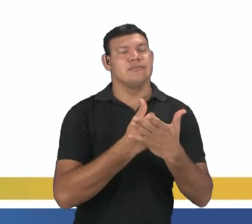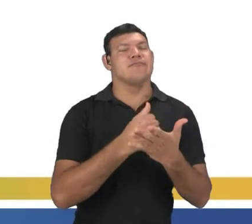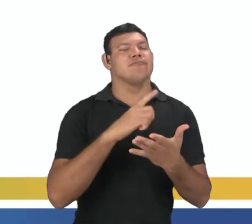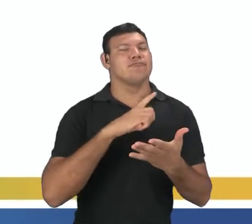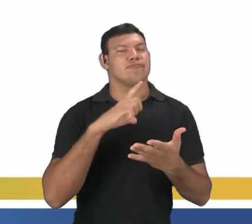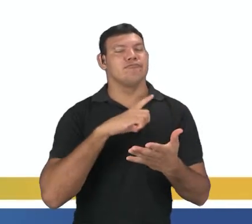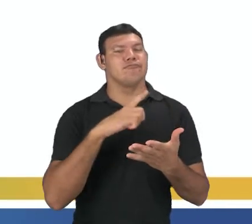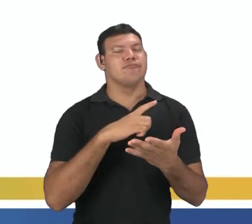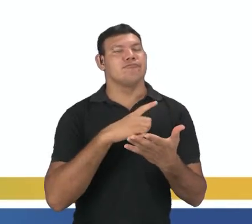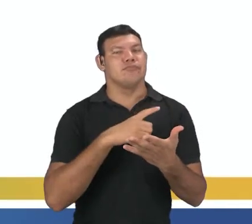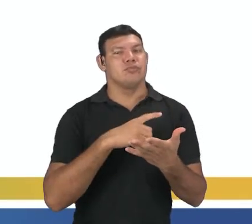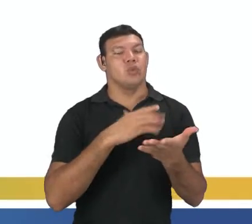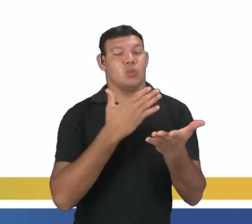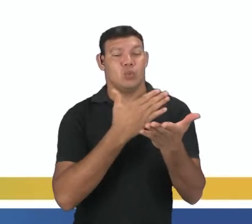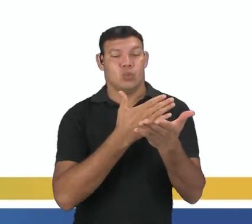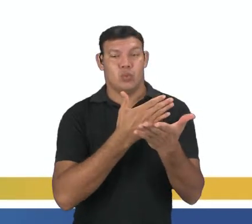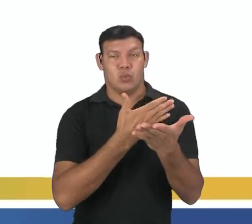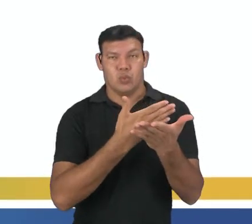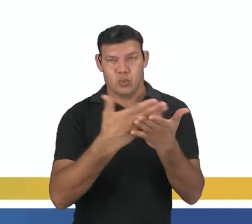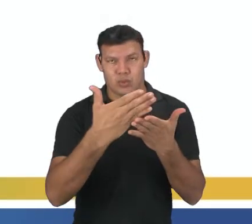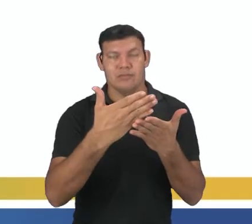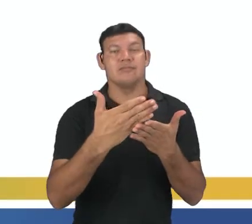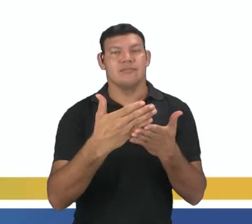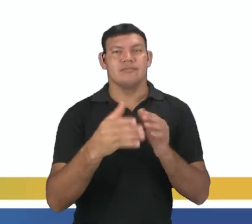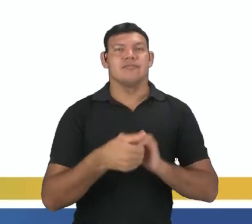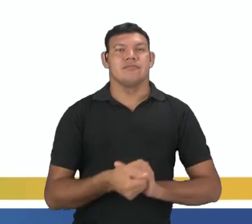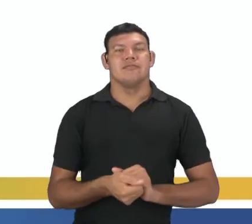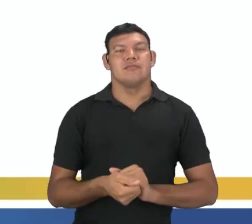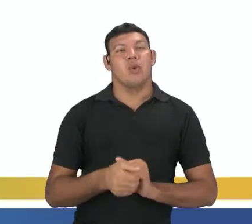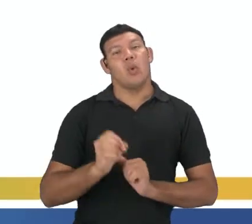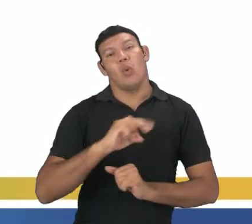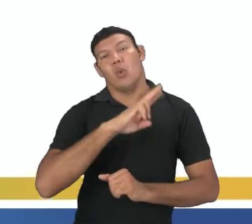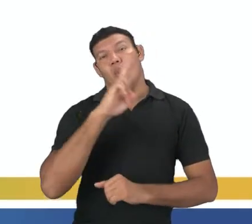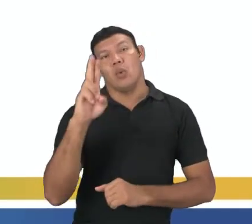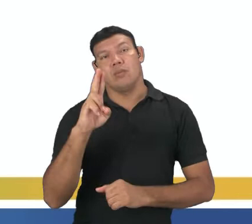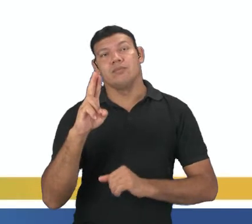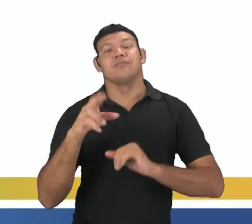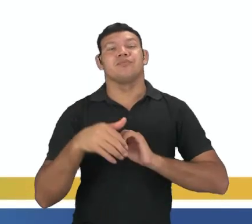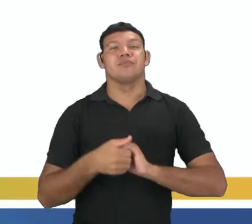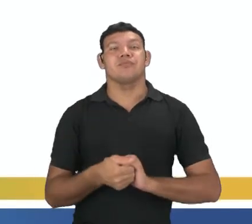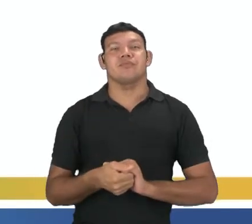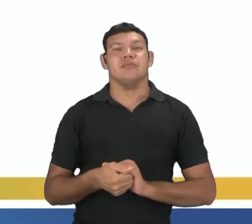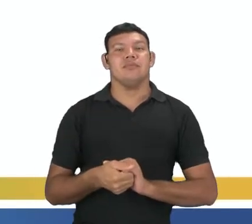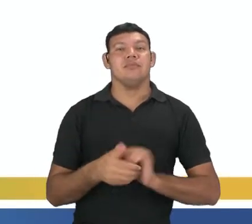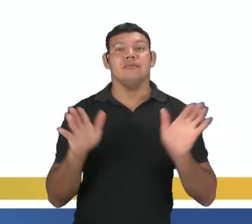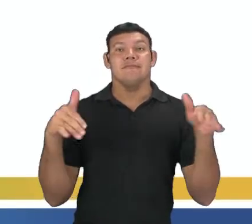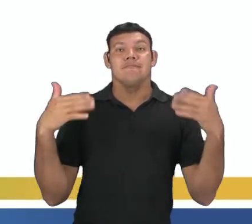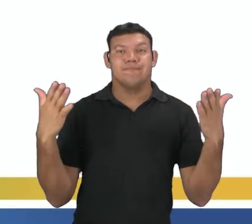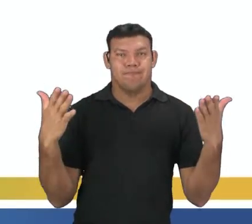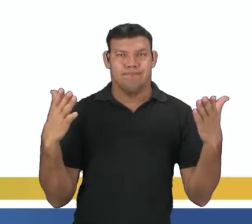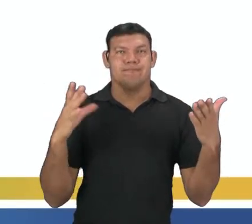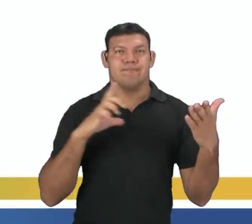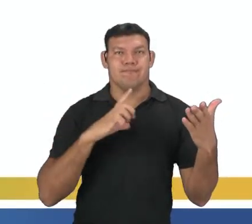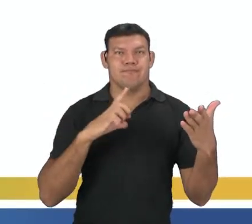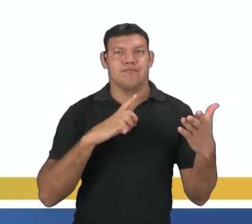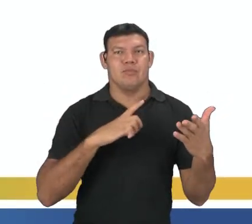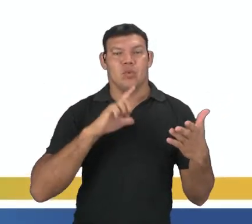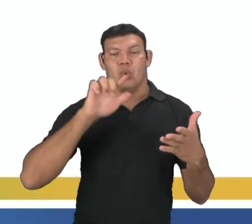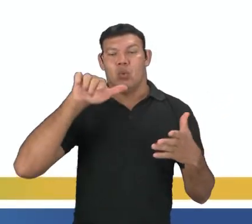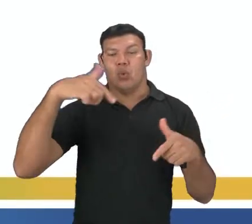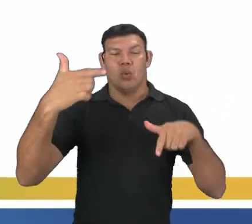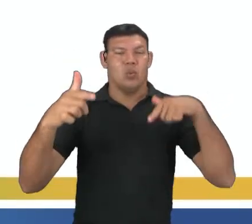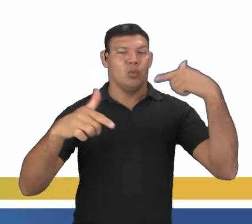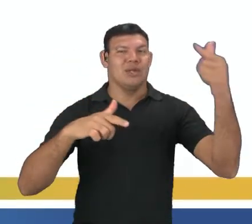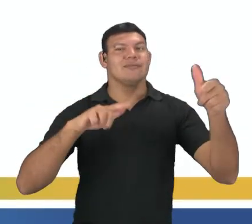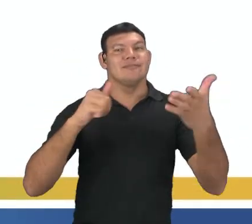uma das ações iniciais, ou em uma das ações iniciais, E que faz com que outras